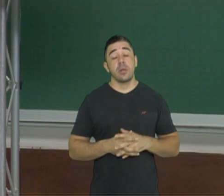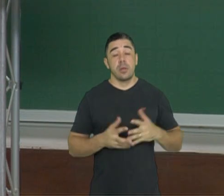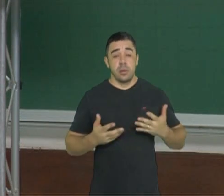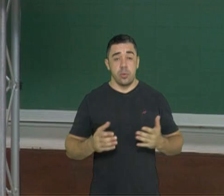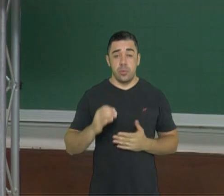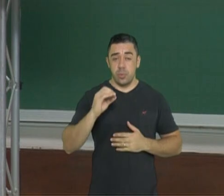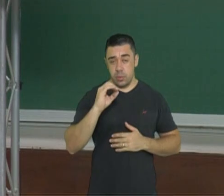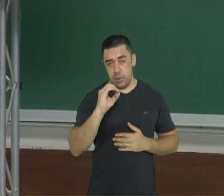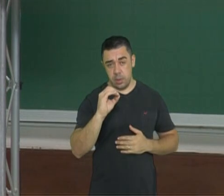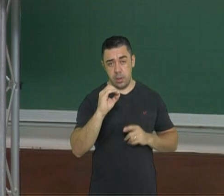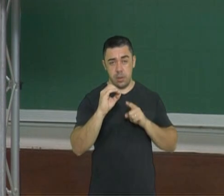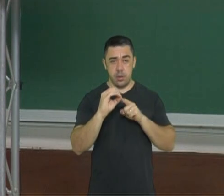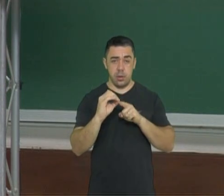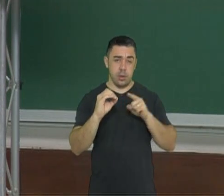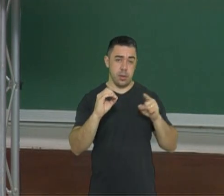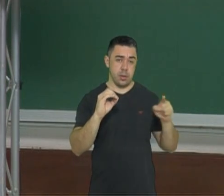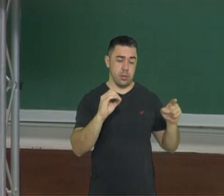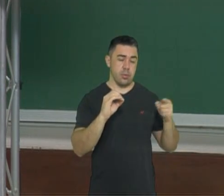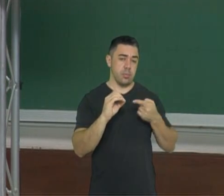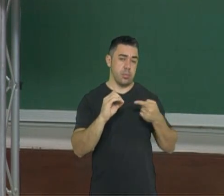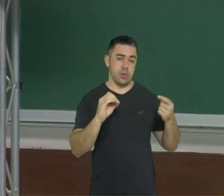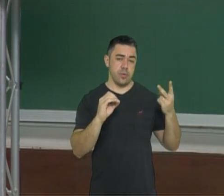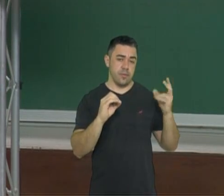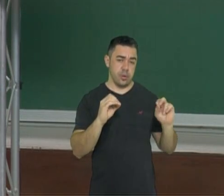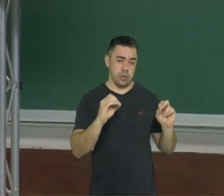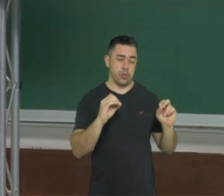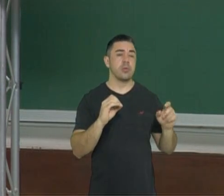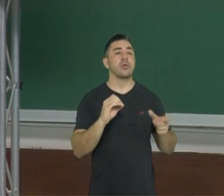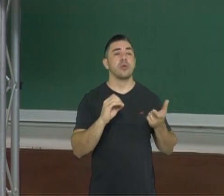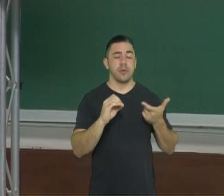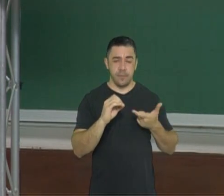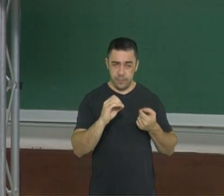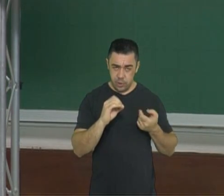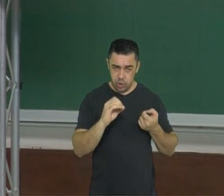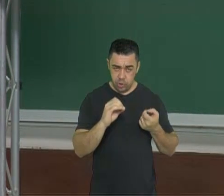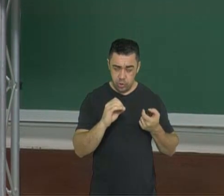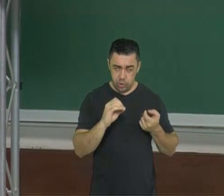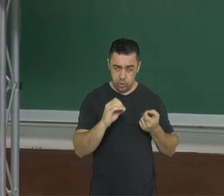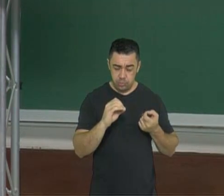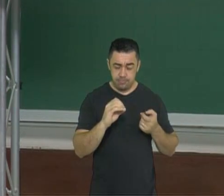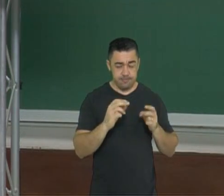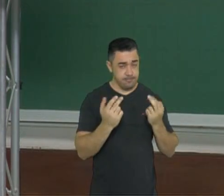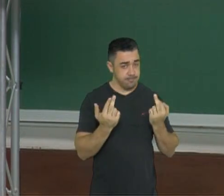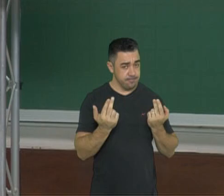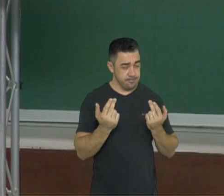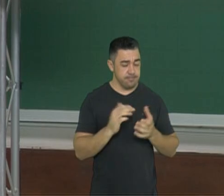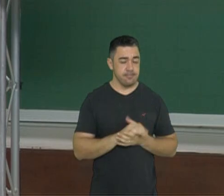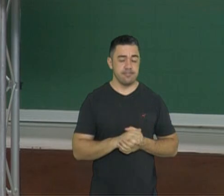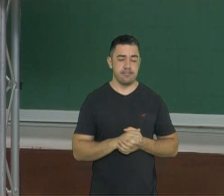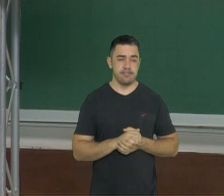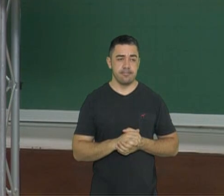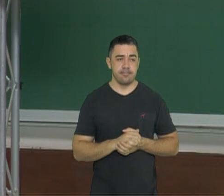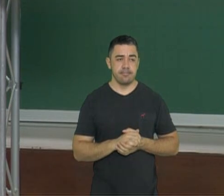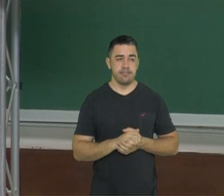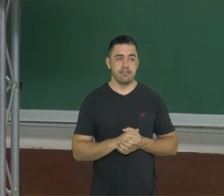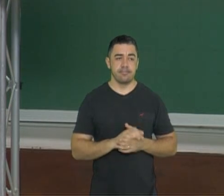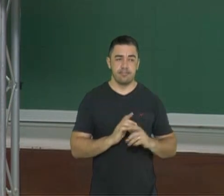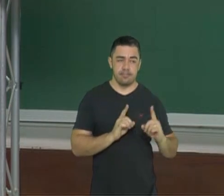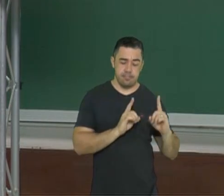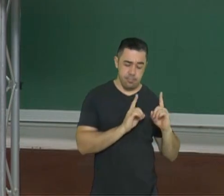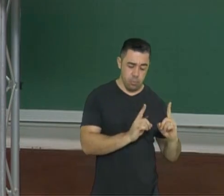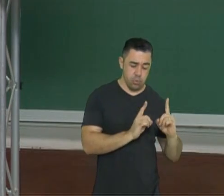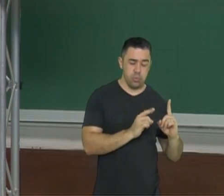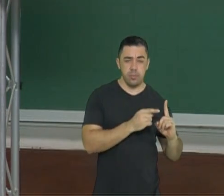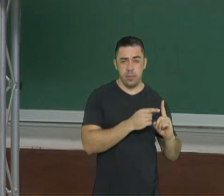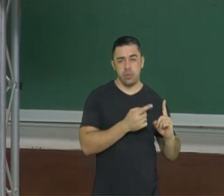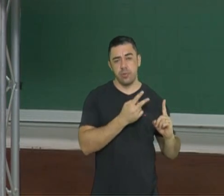do zero para chegar no menos 20 eu ando 20 unidades e o que que essa 20 unidades